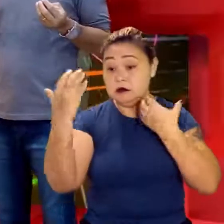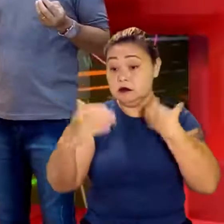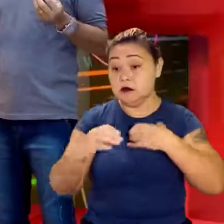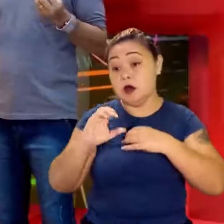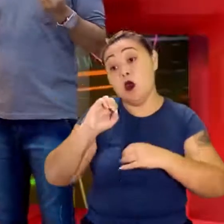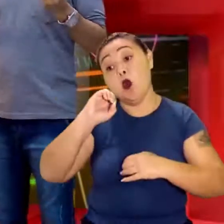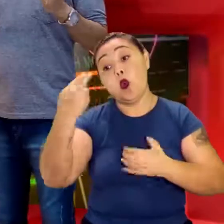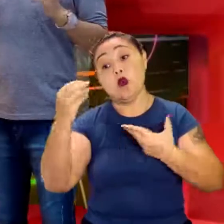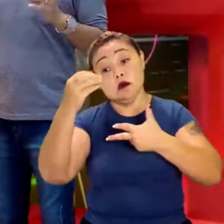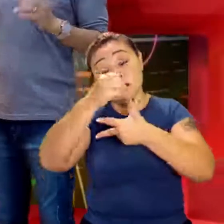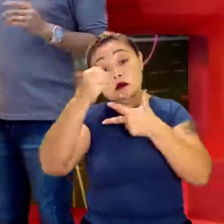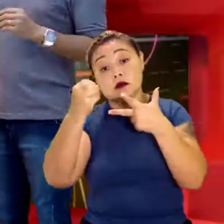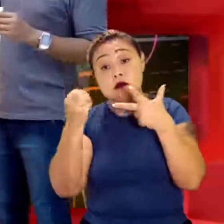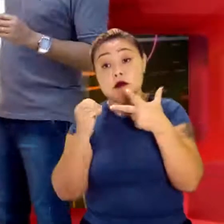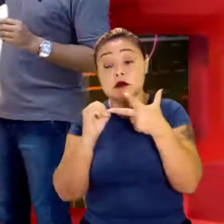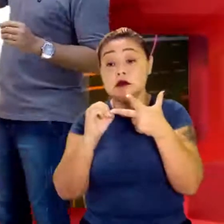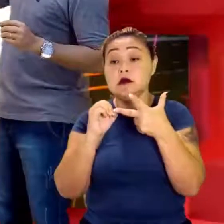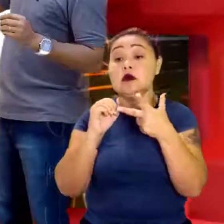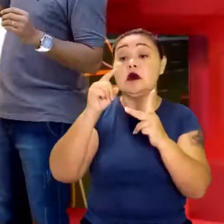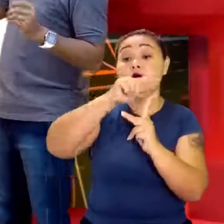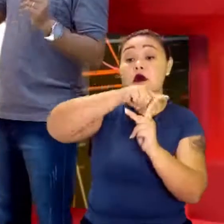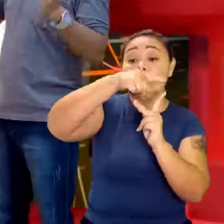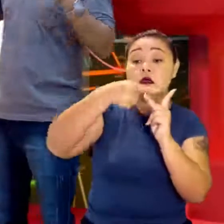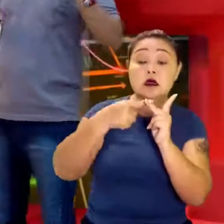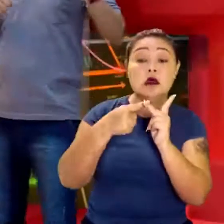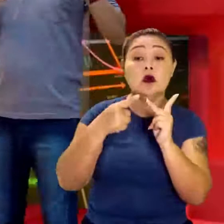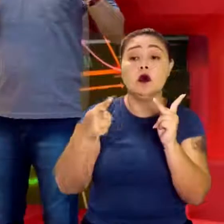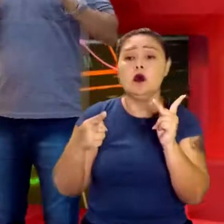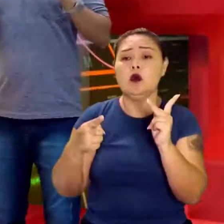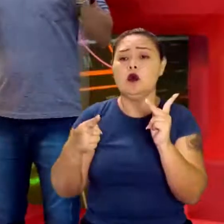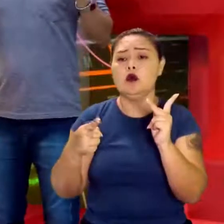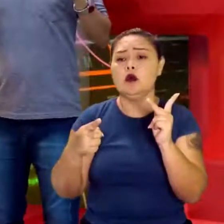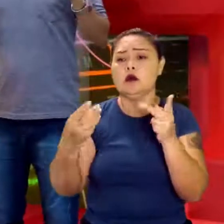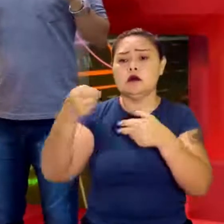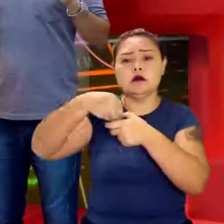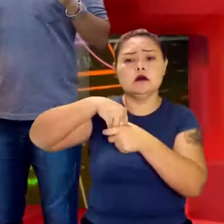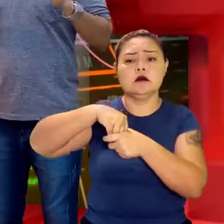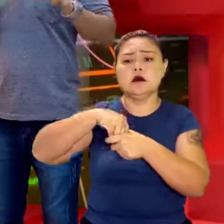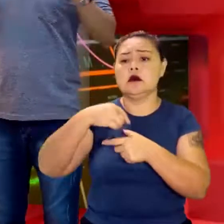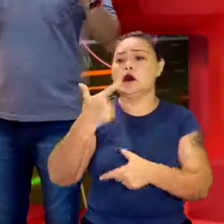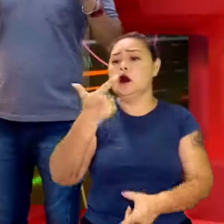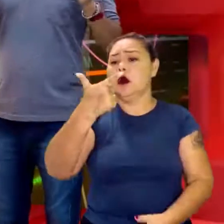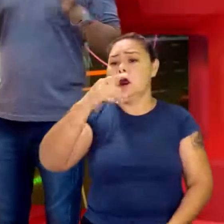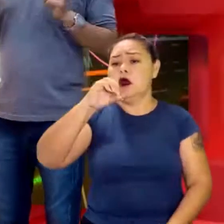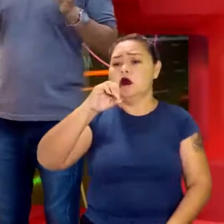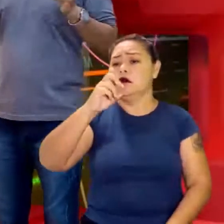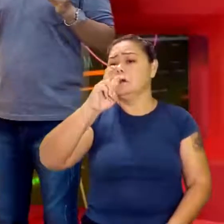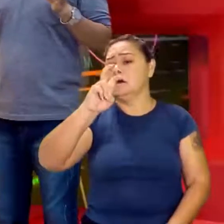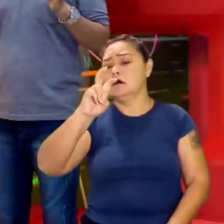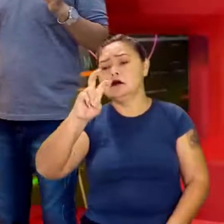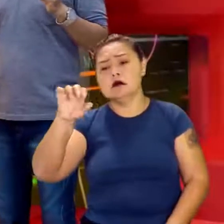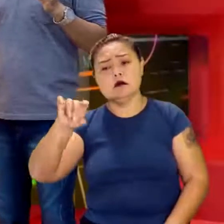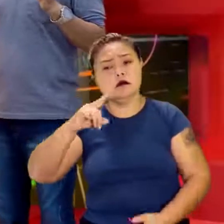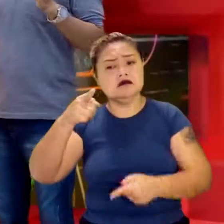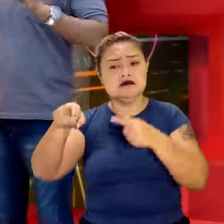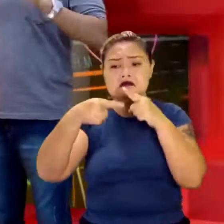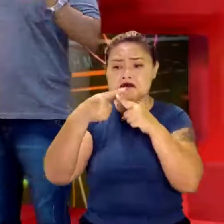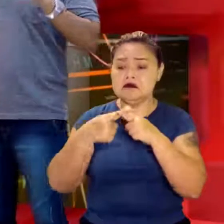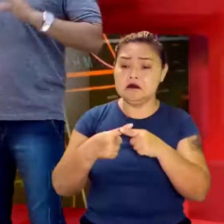próprio Enem, e aí tem lá raiz quadrada de... Aí dentro tem lá 2.500